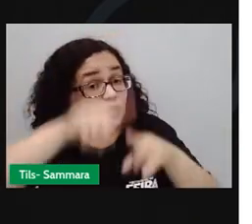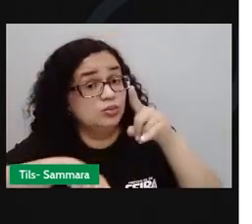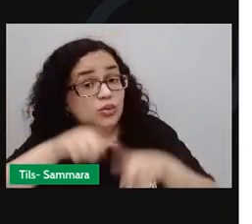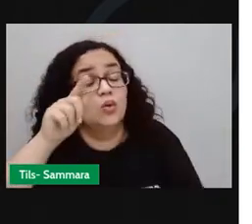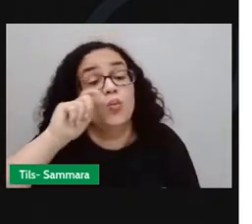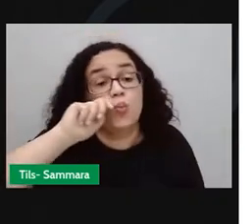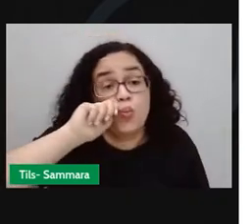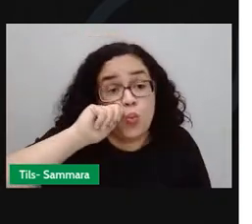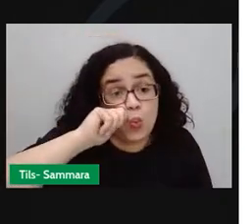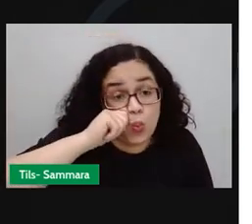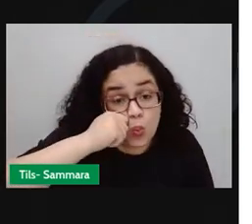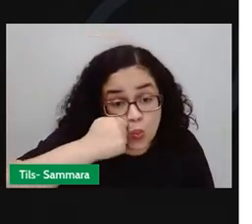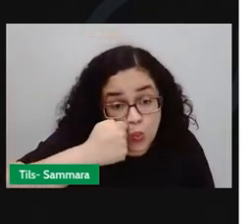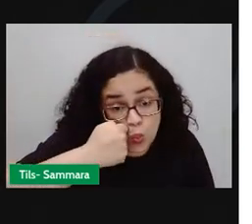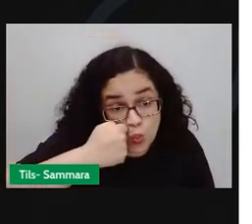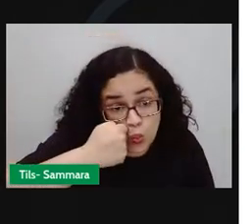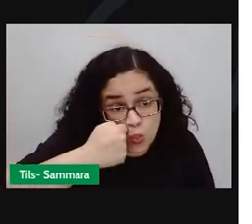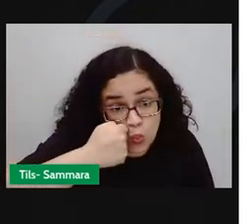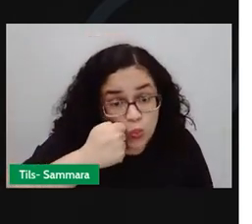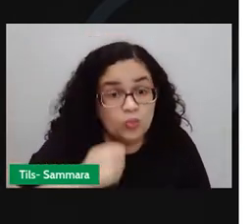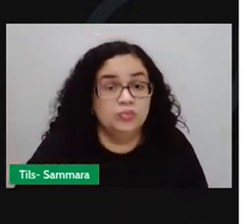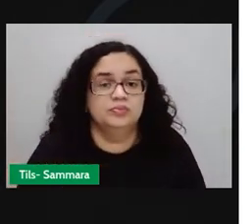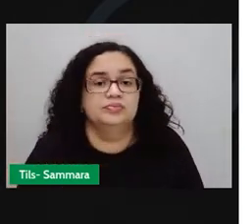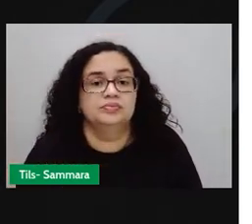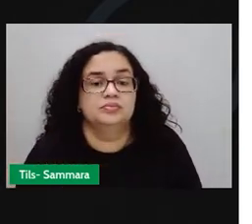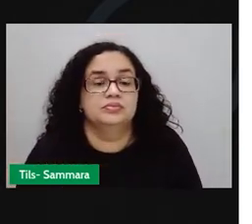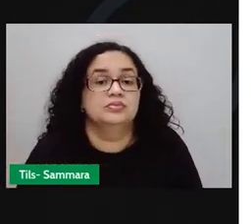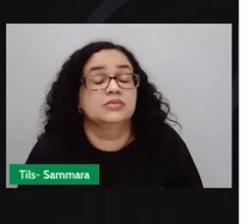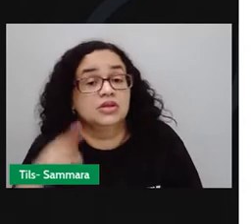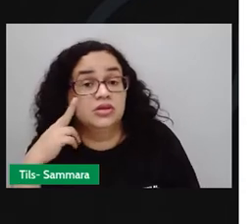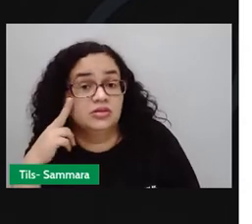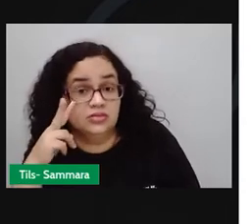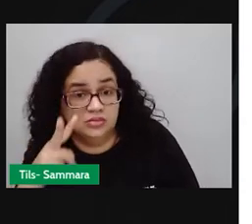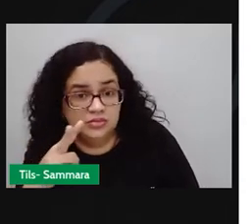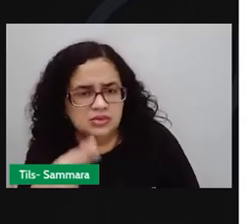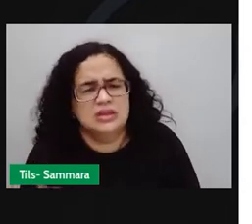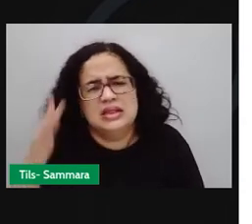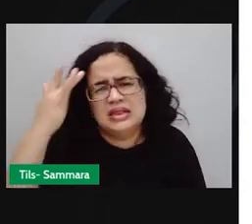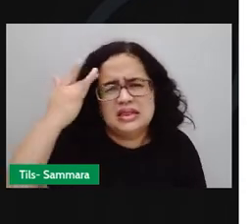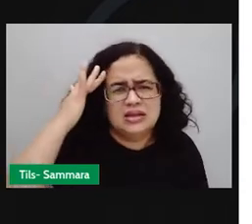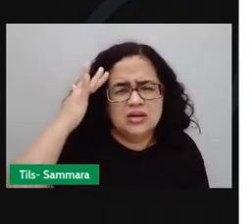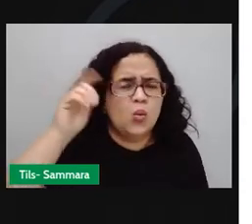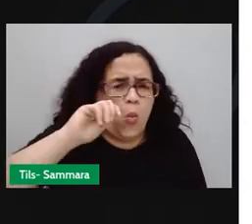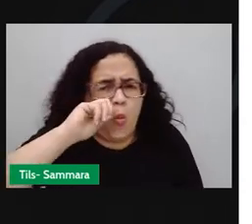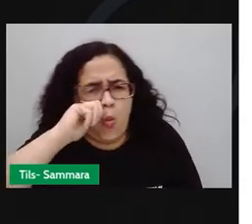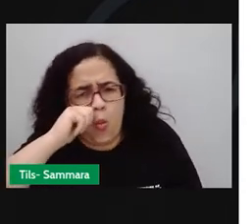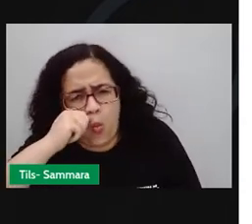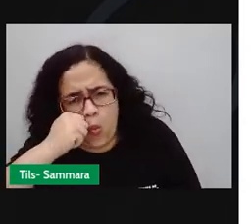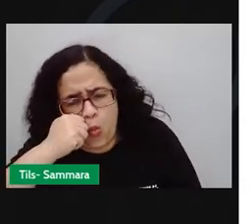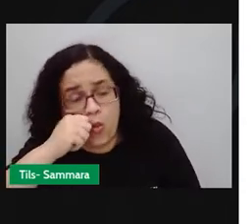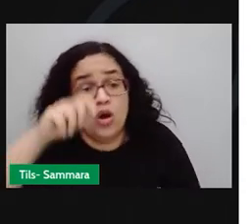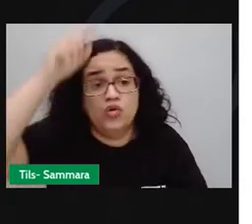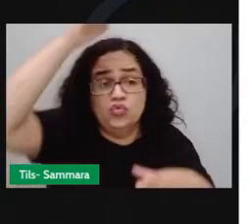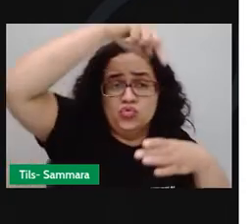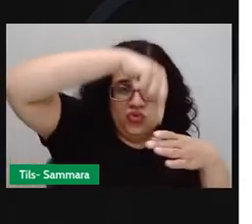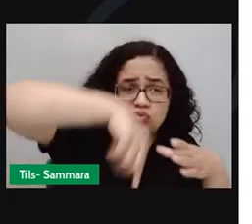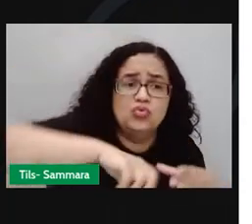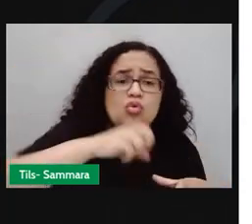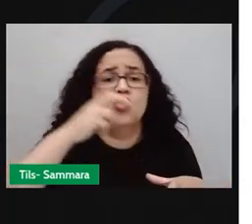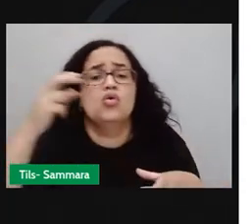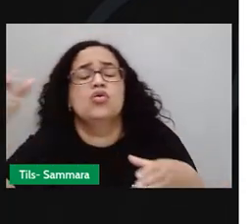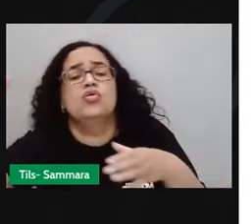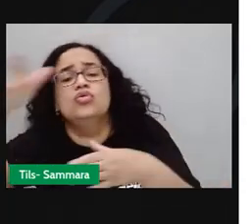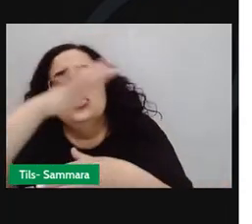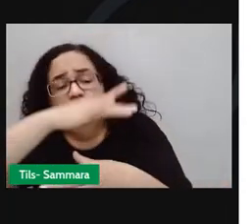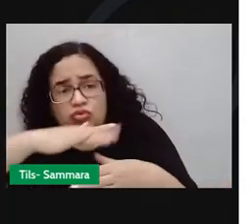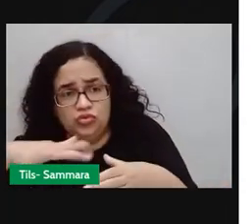um limão. Vamos lá? Vocês acham que o limão vai afundar ou o